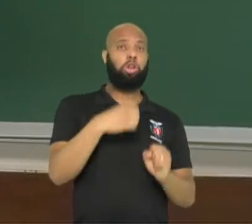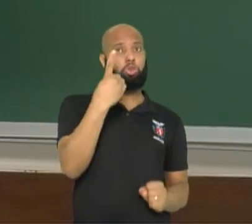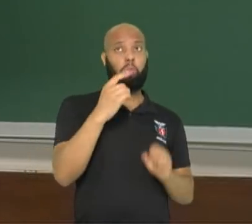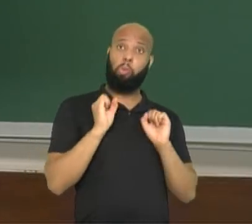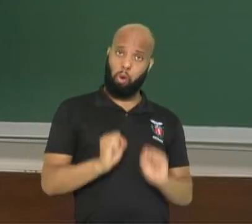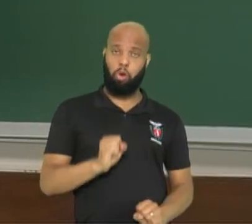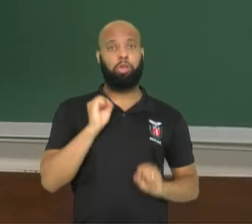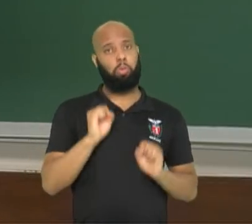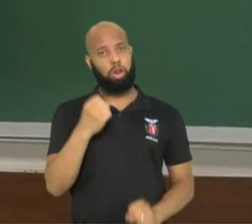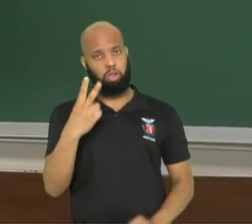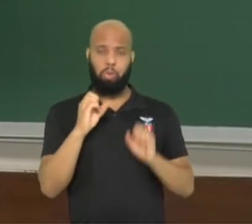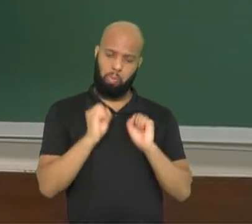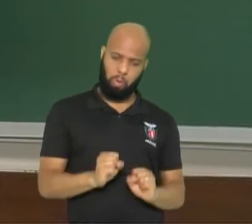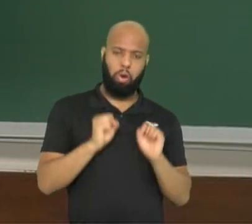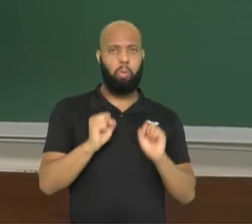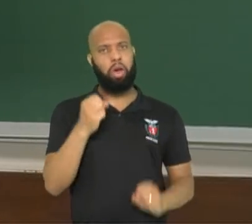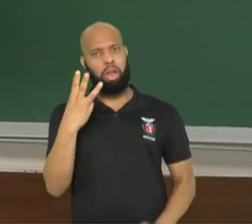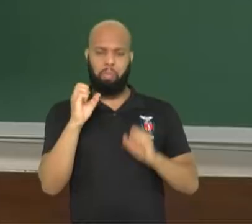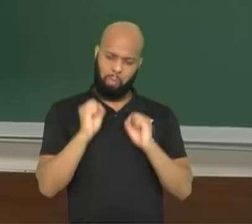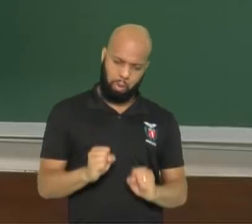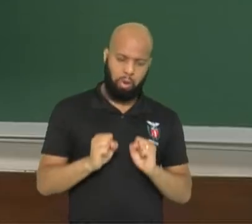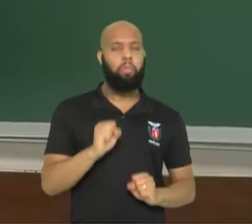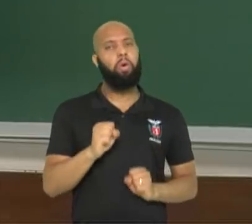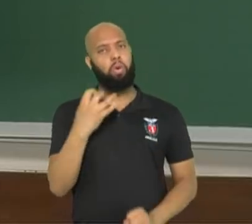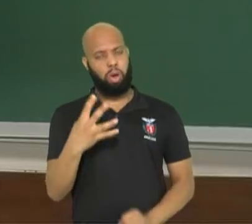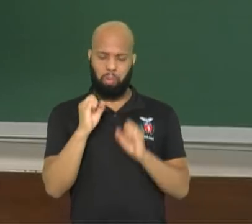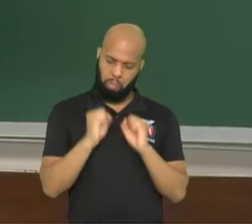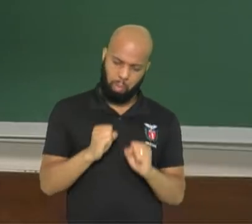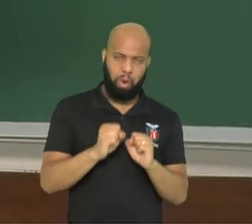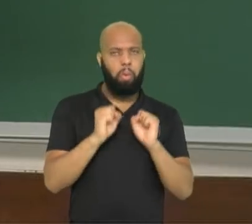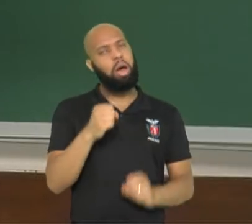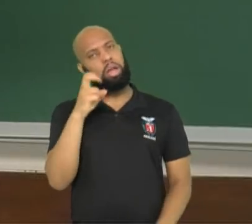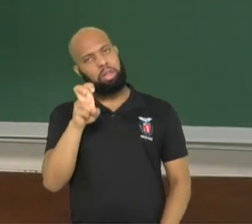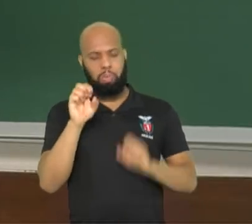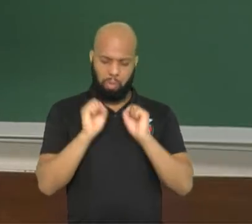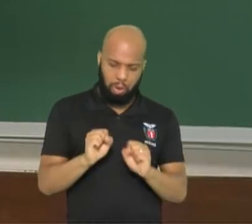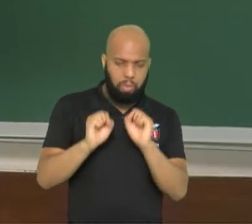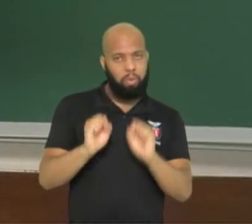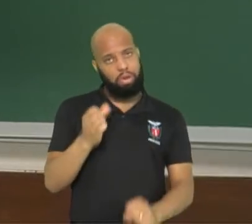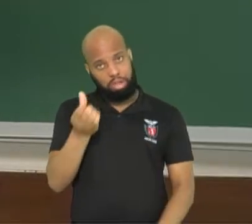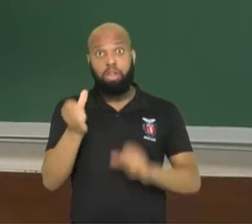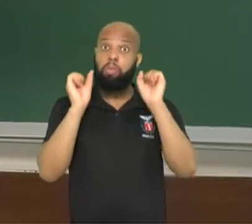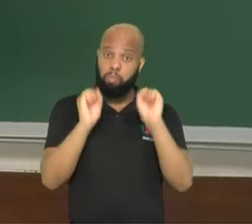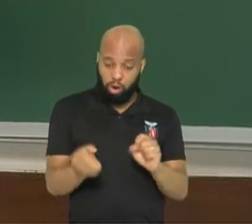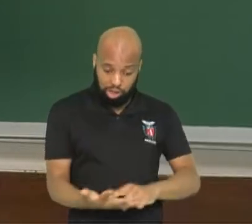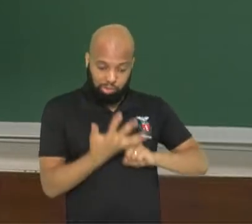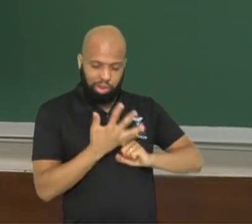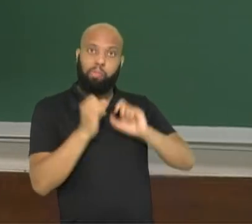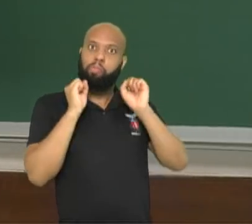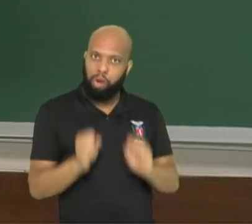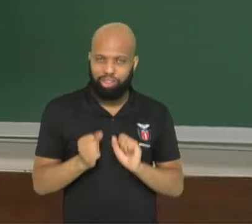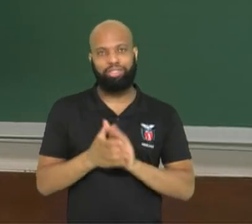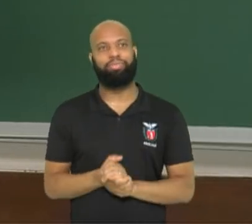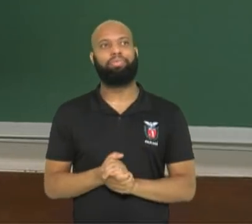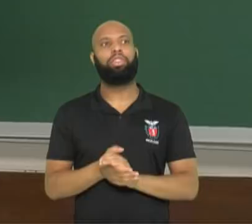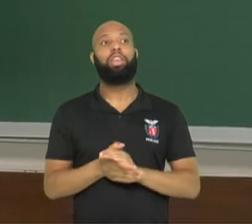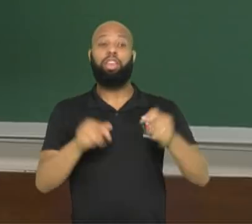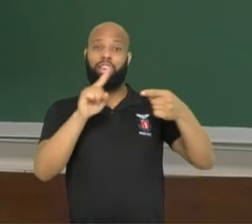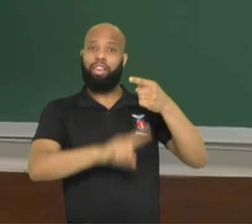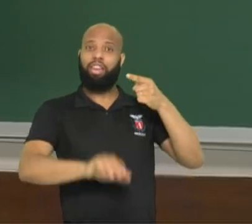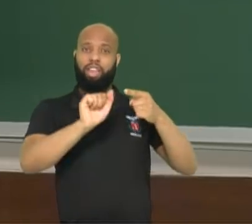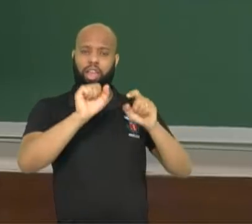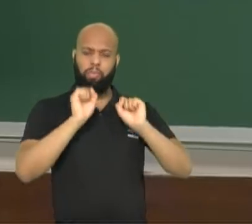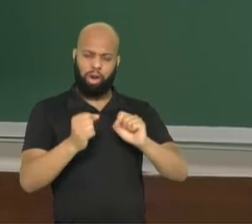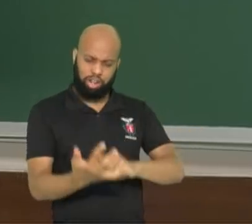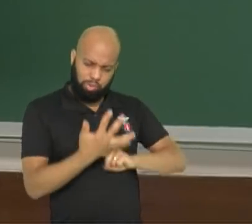2, 3, 4, 5 ou 6, ok? Só jogando para saber, ok? Letra A, pode ocorrer a face